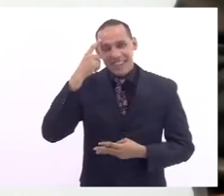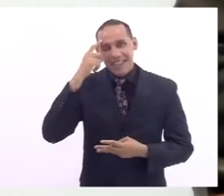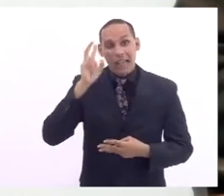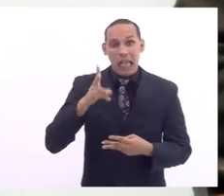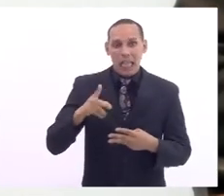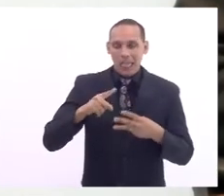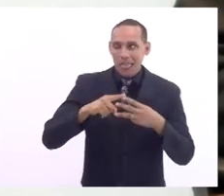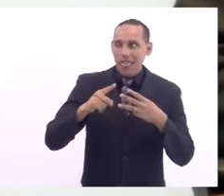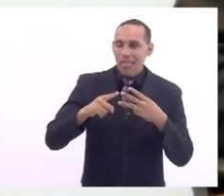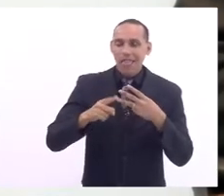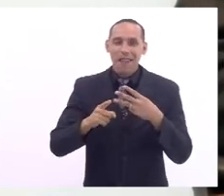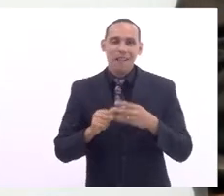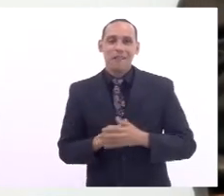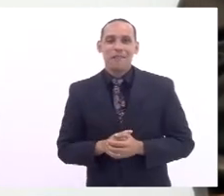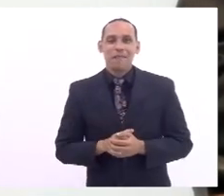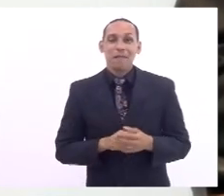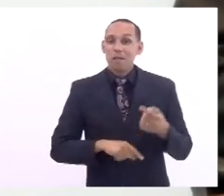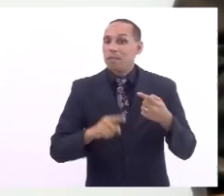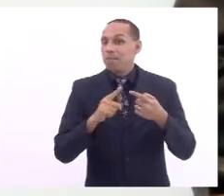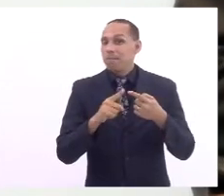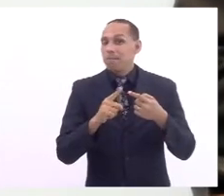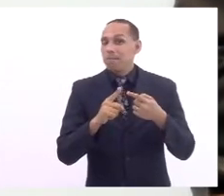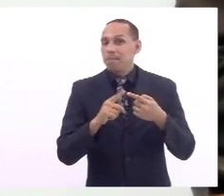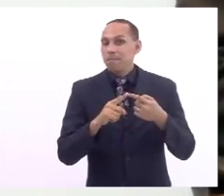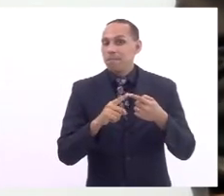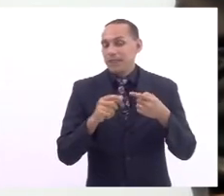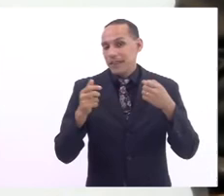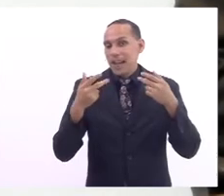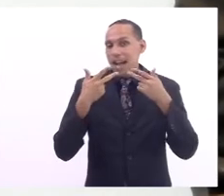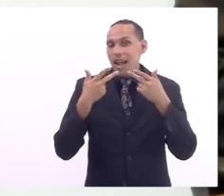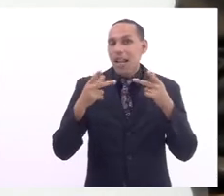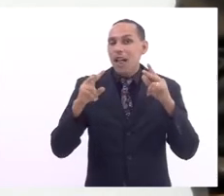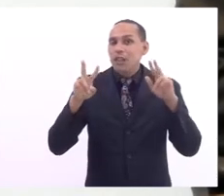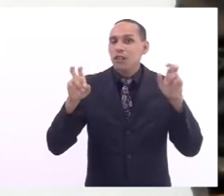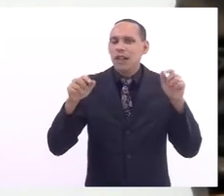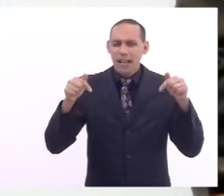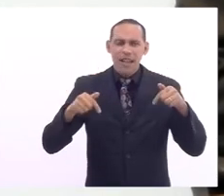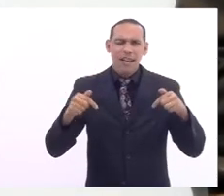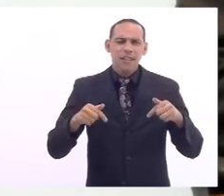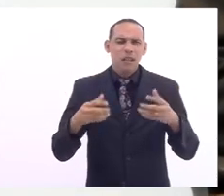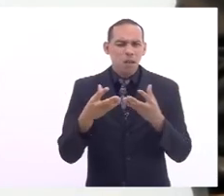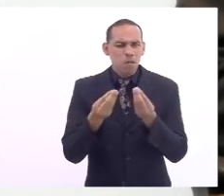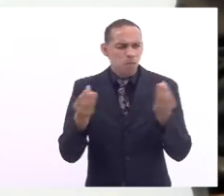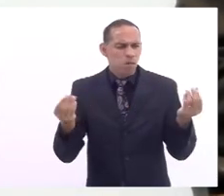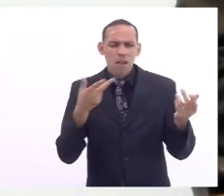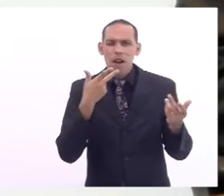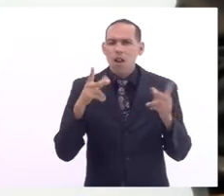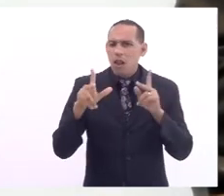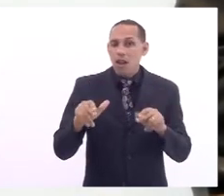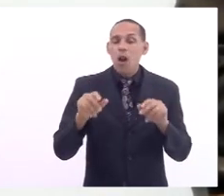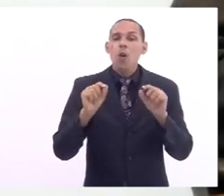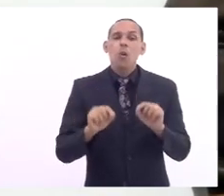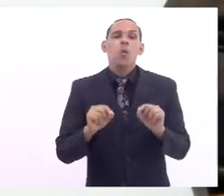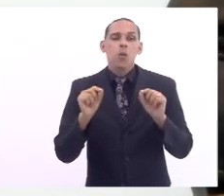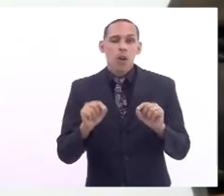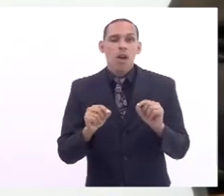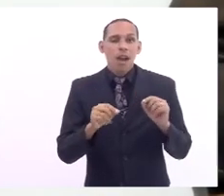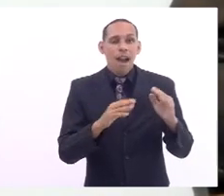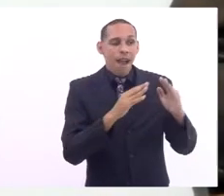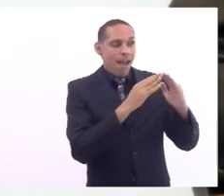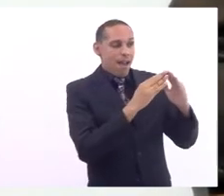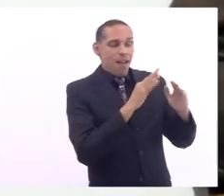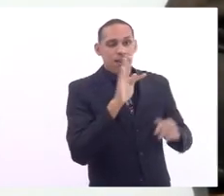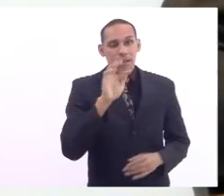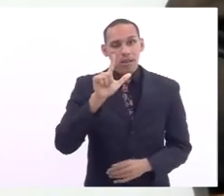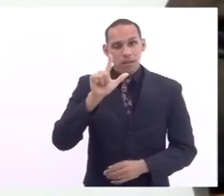do número 3 e e o primeiro comentário que eu queria fazer aí apareceu muito aqui na sala de hoje que é a casa